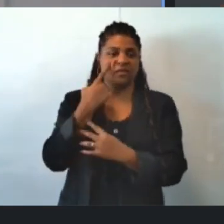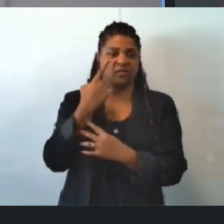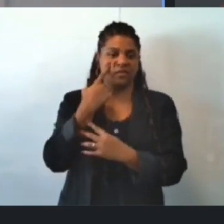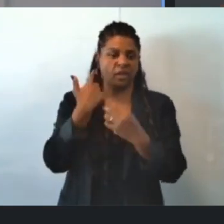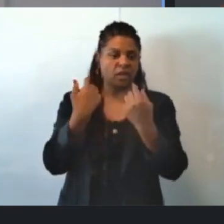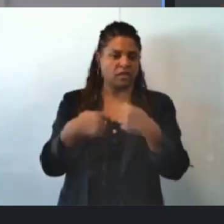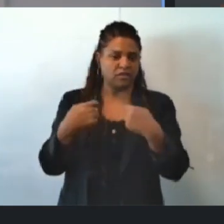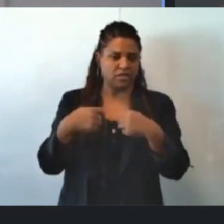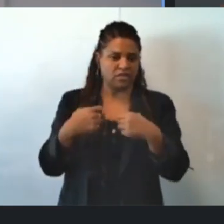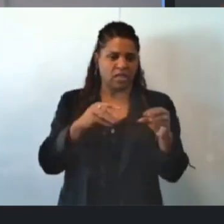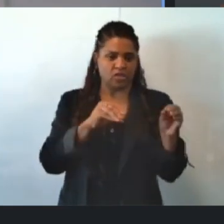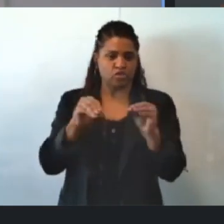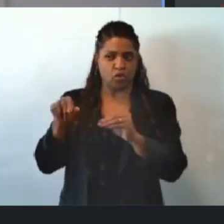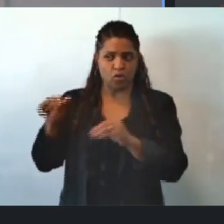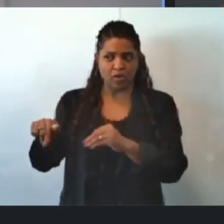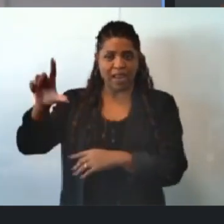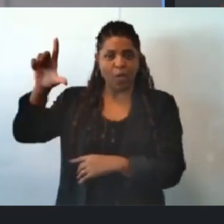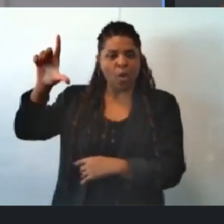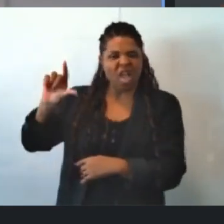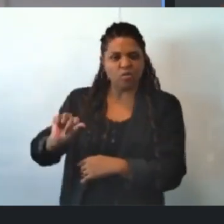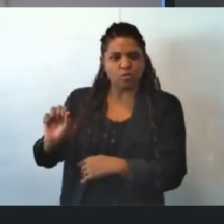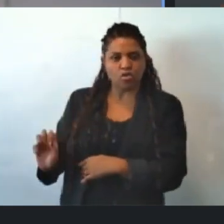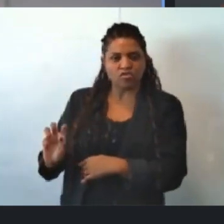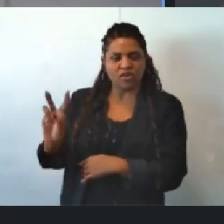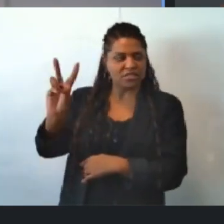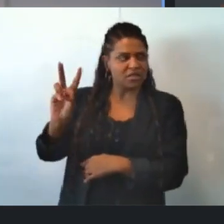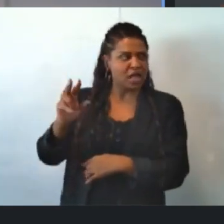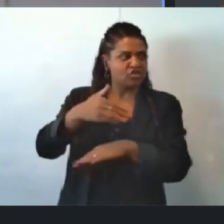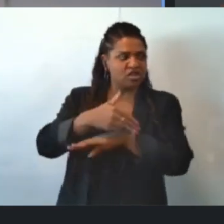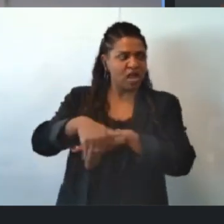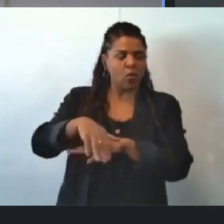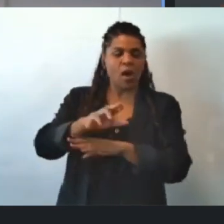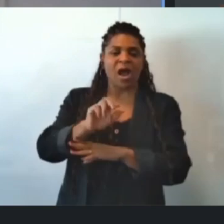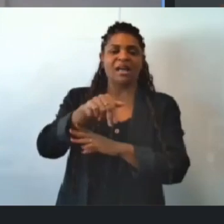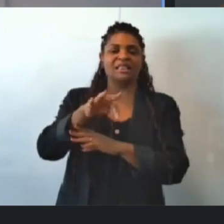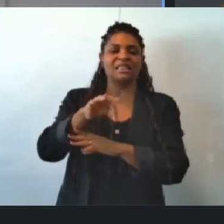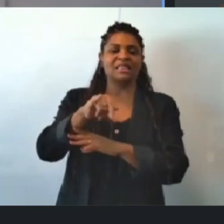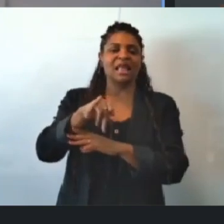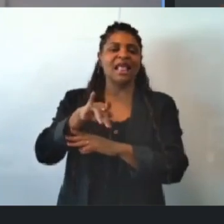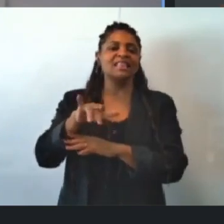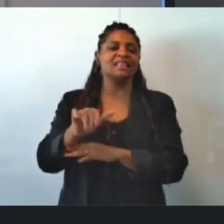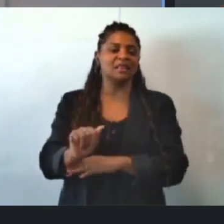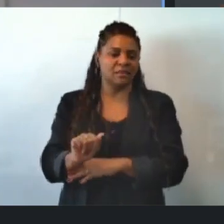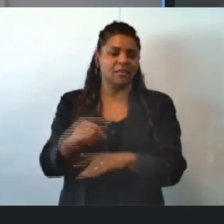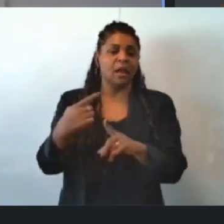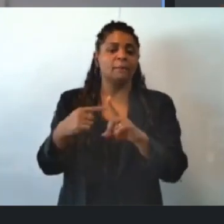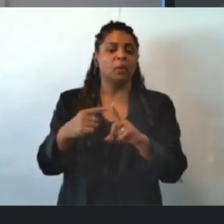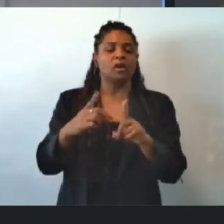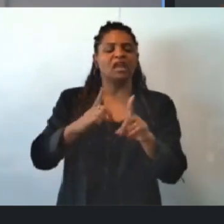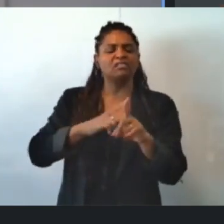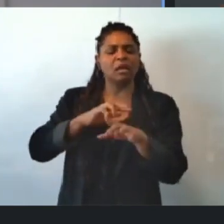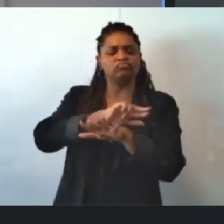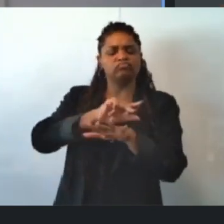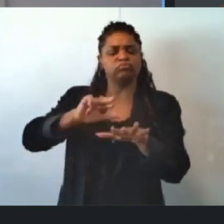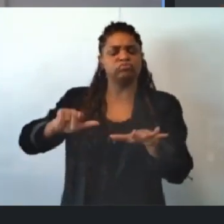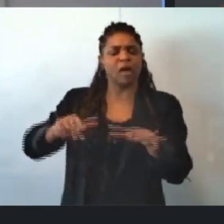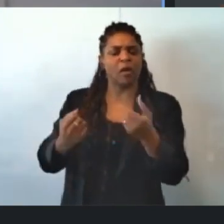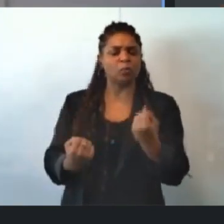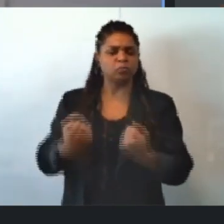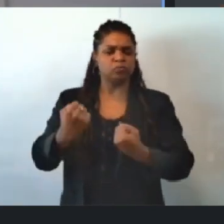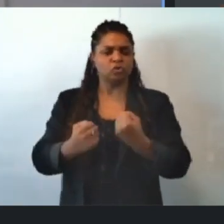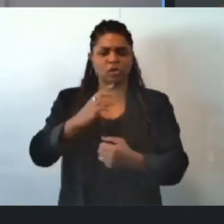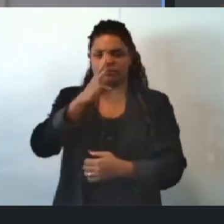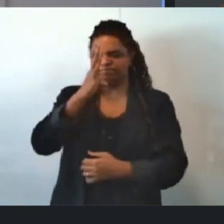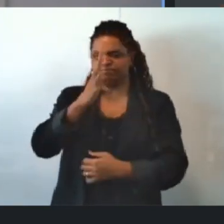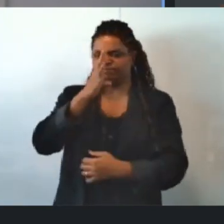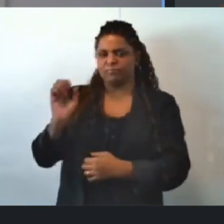rua Andresita 310, no bairro União, em razão dos veículos de excesso de velocidade na via. Data dia 4 de julho